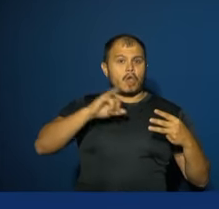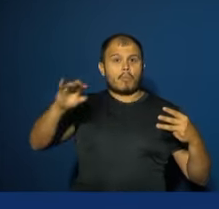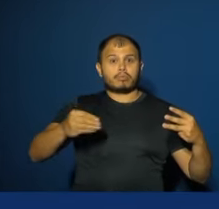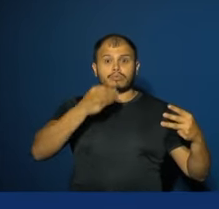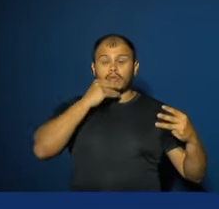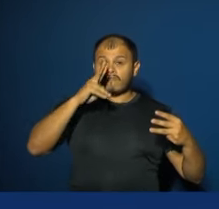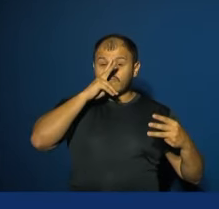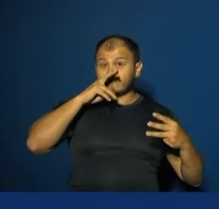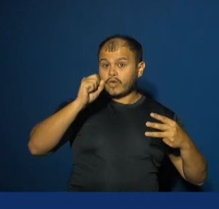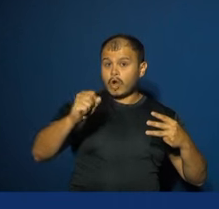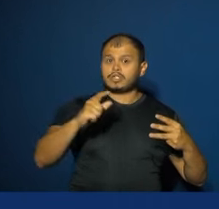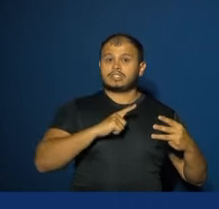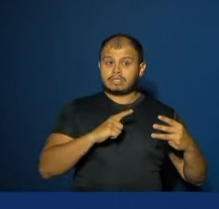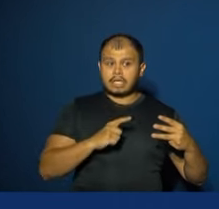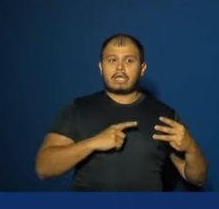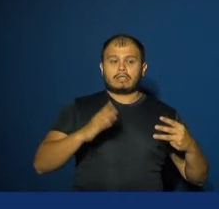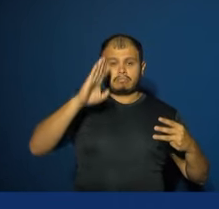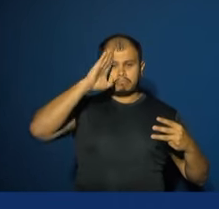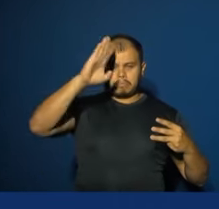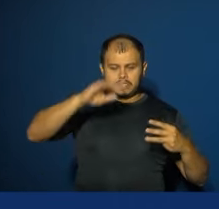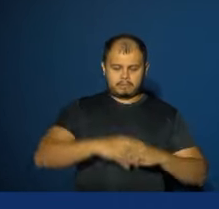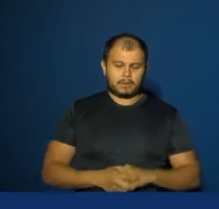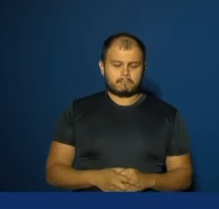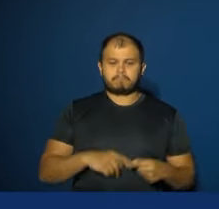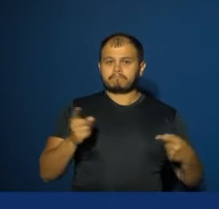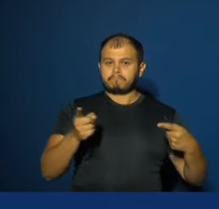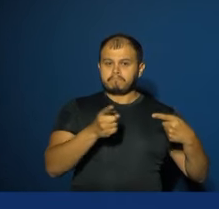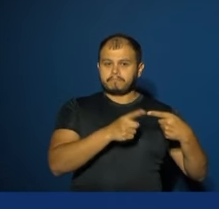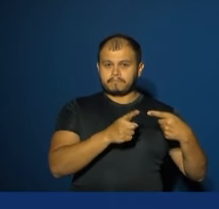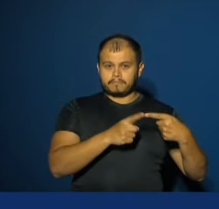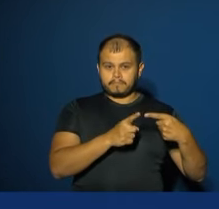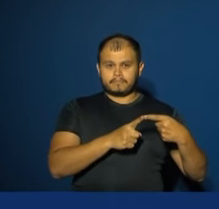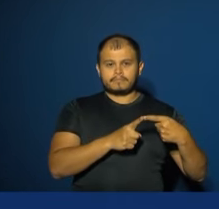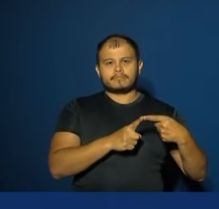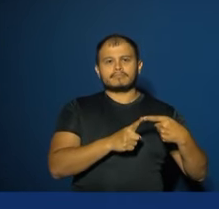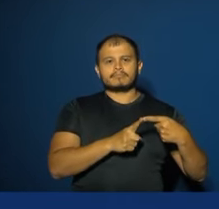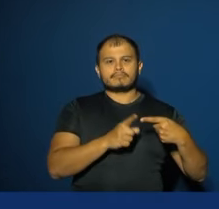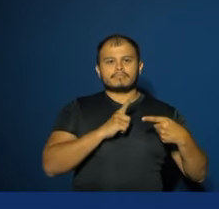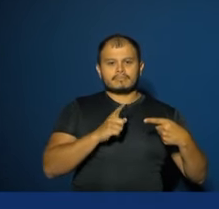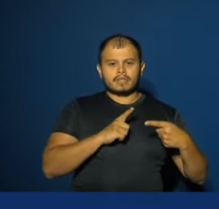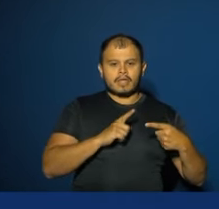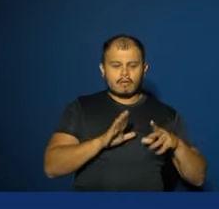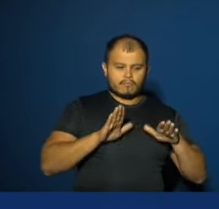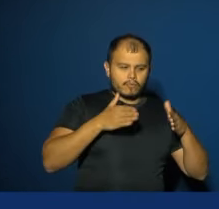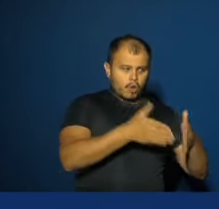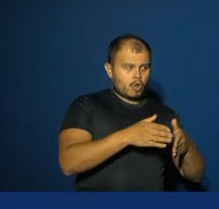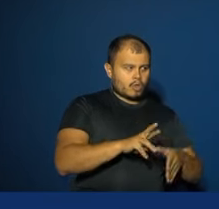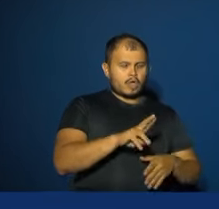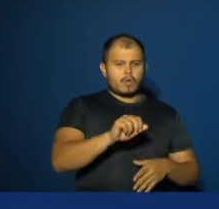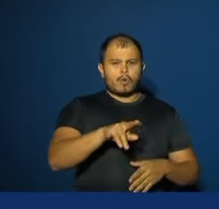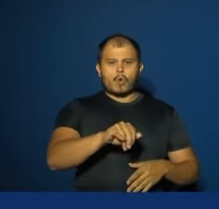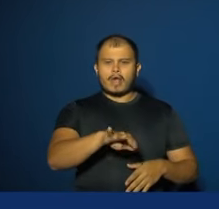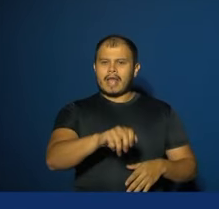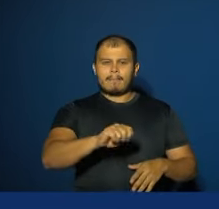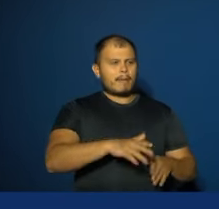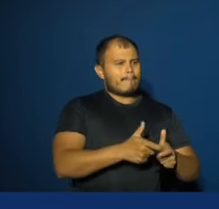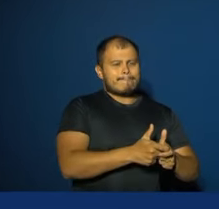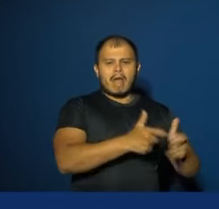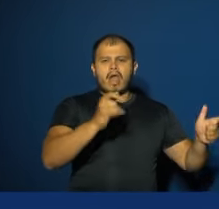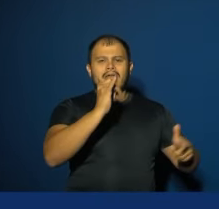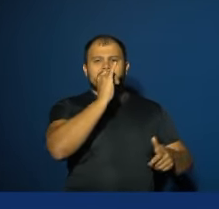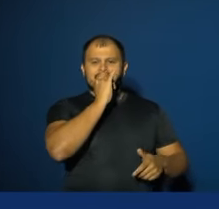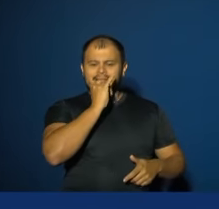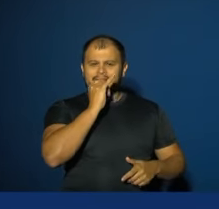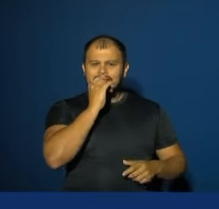que nós consideramos grandes e que nós estamos trabalhando. Primeira, né, sistemas isolados, Roraima é o maior exemplo, temos uma usina de